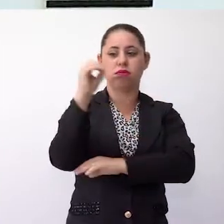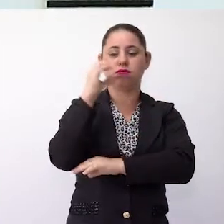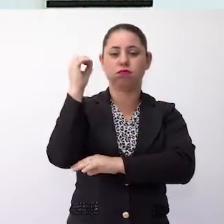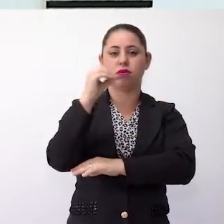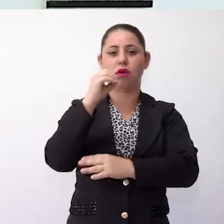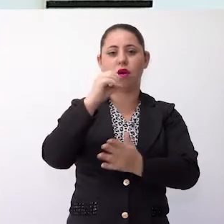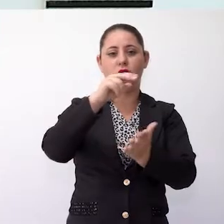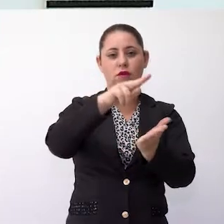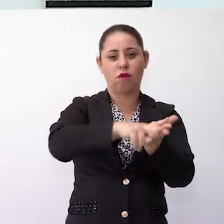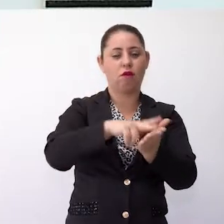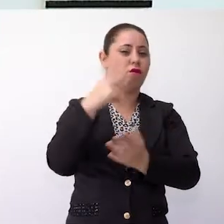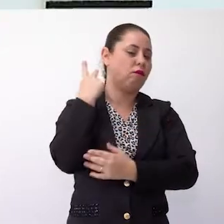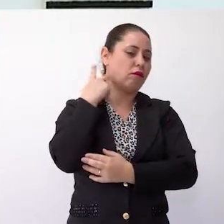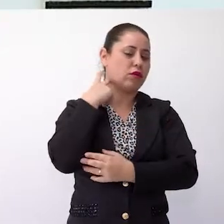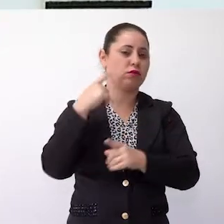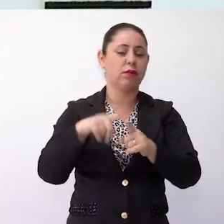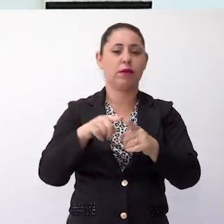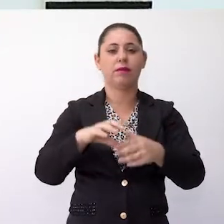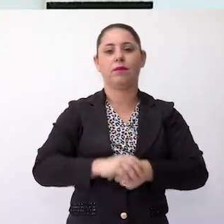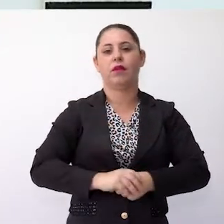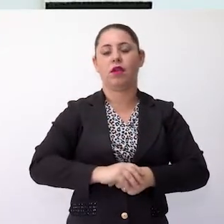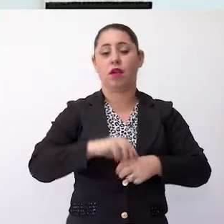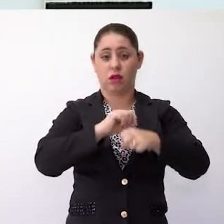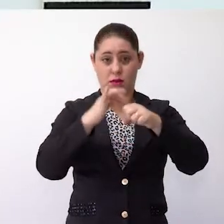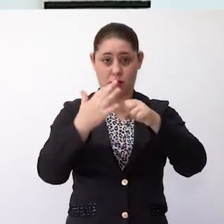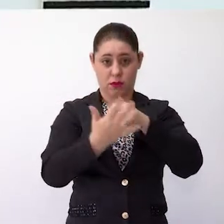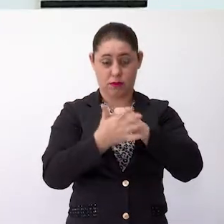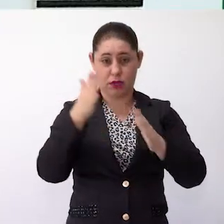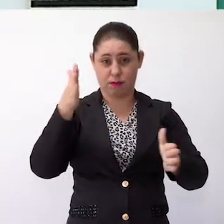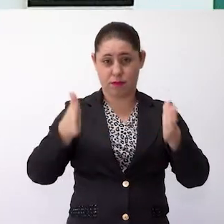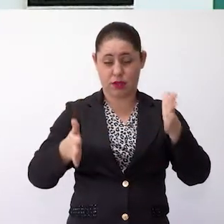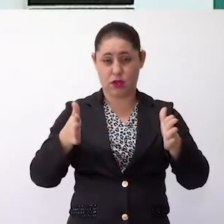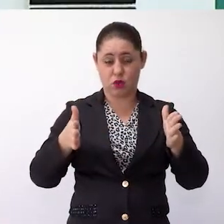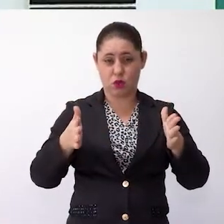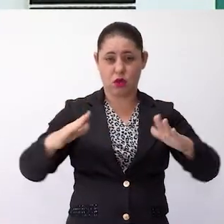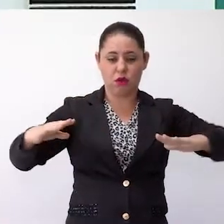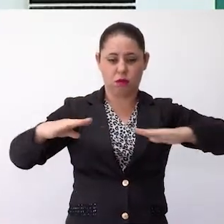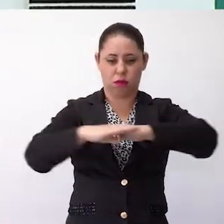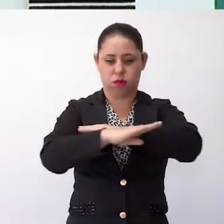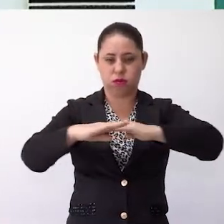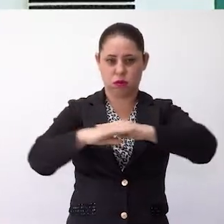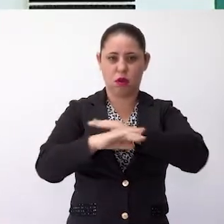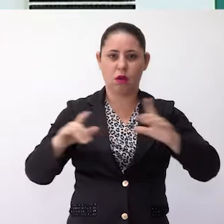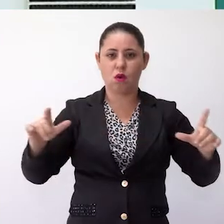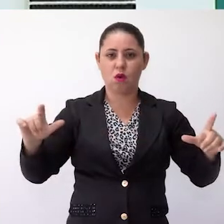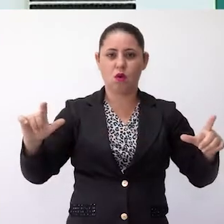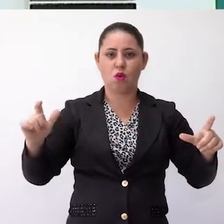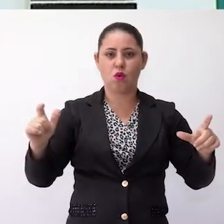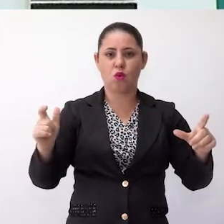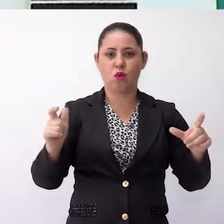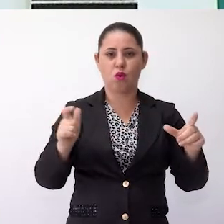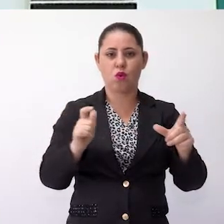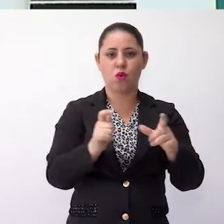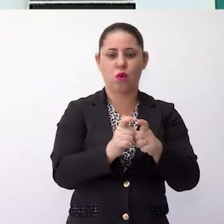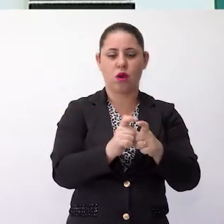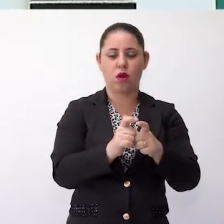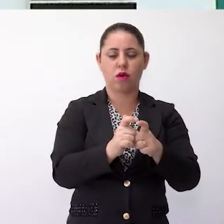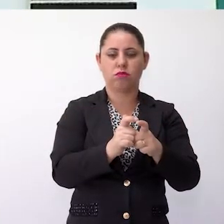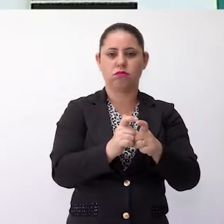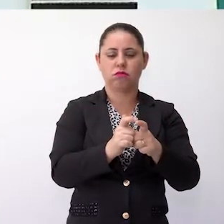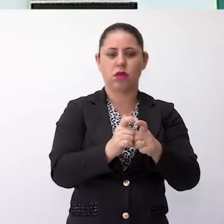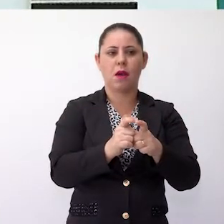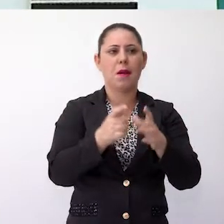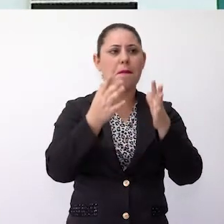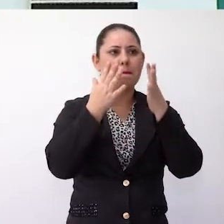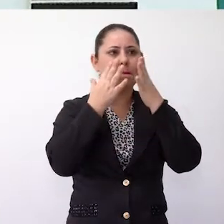pandemia, o fluxo de veículos reduziu drasticamente, né? Inclusive foi se percebido até